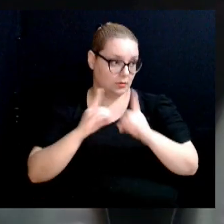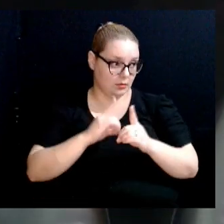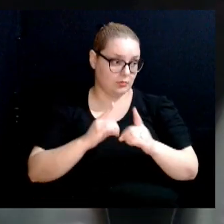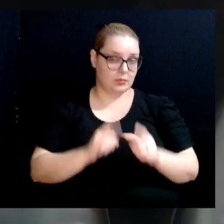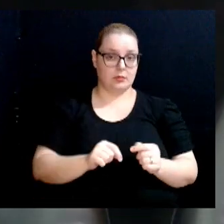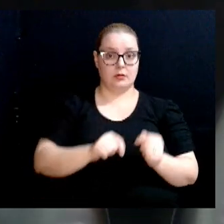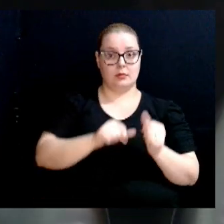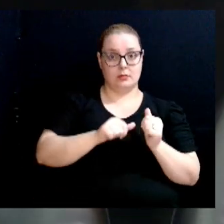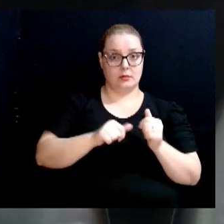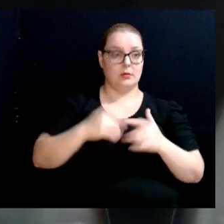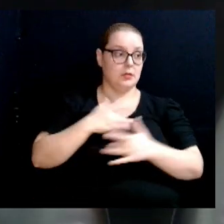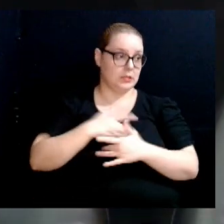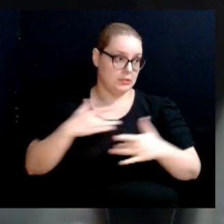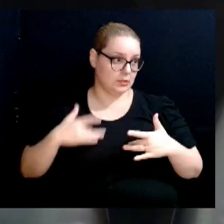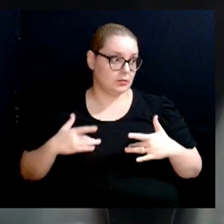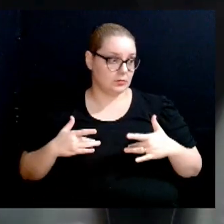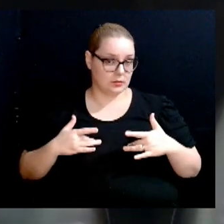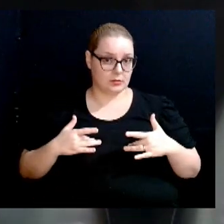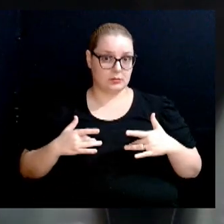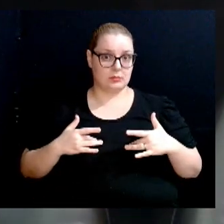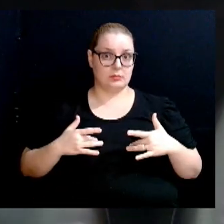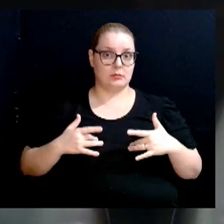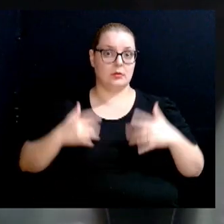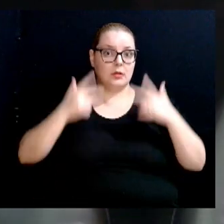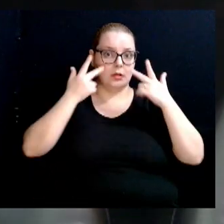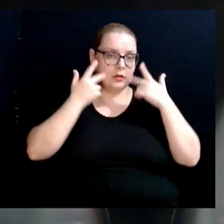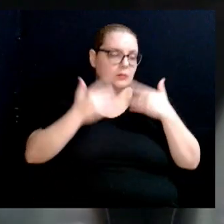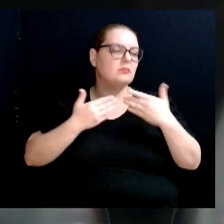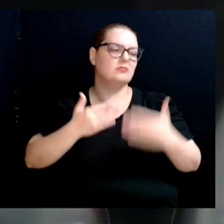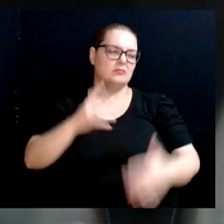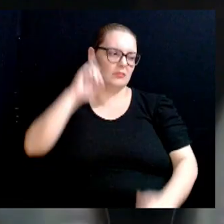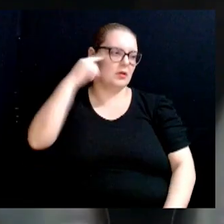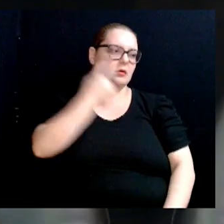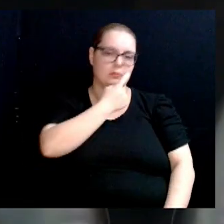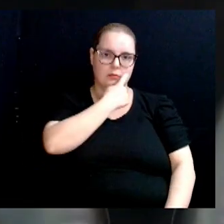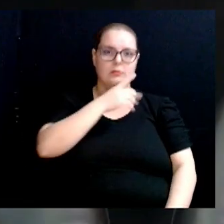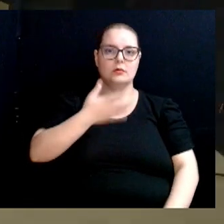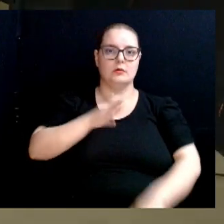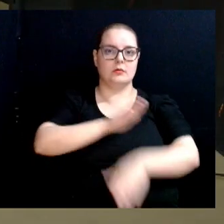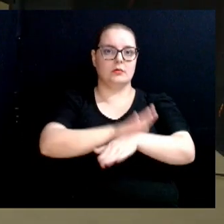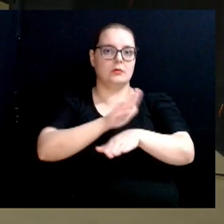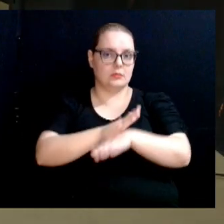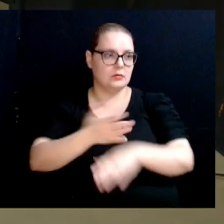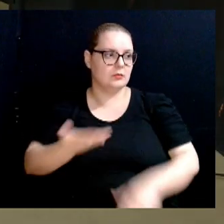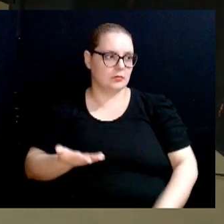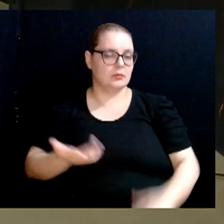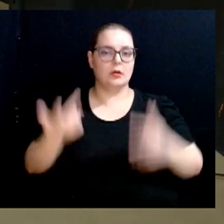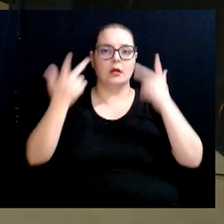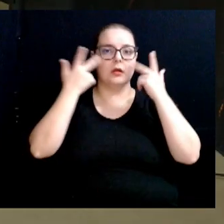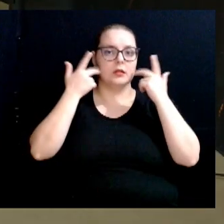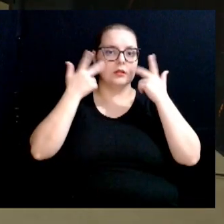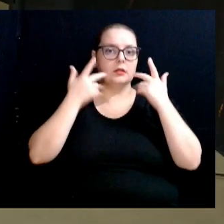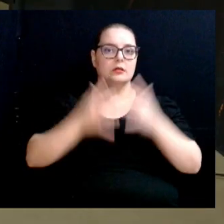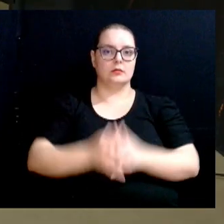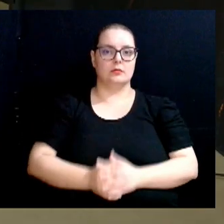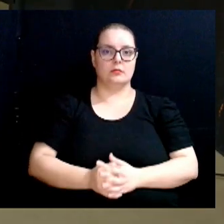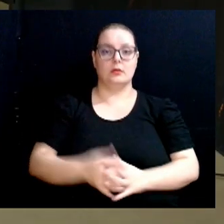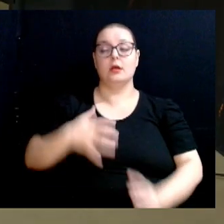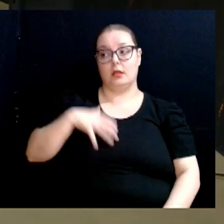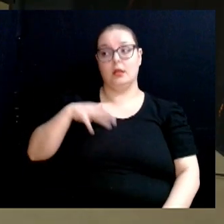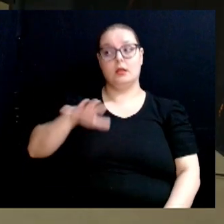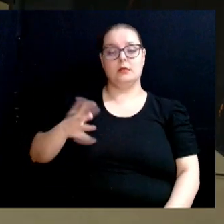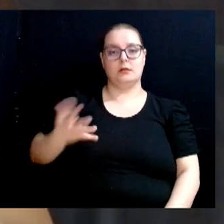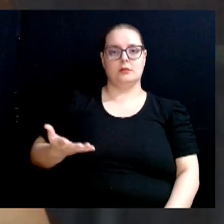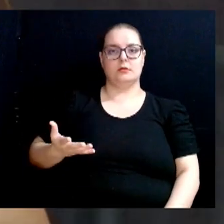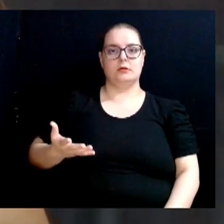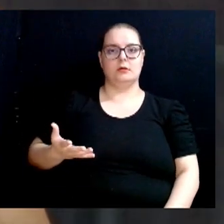saudável, vai naturalmente, hein, Mirna? Você ajuda naturalmente, né? É isso. Faz parte. É o ser